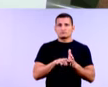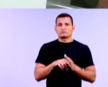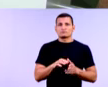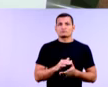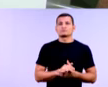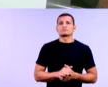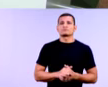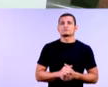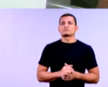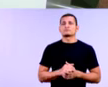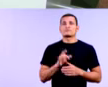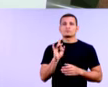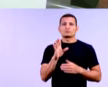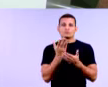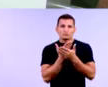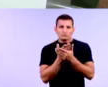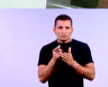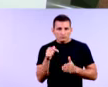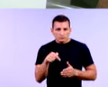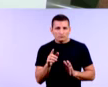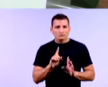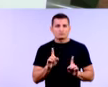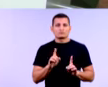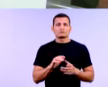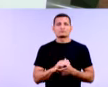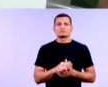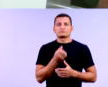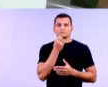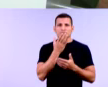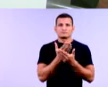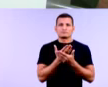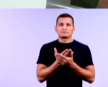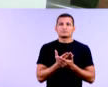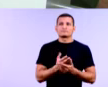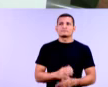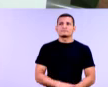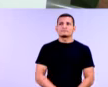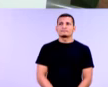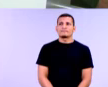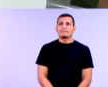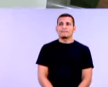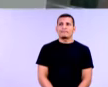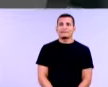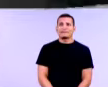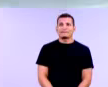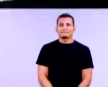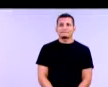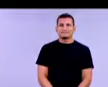com o que a gente estuda aqui não, ok? Bons estudos!